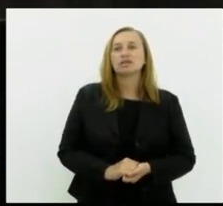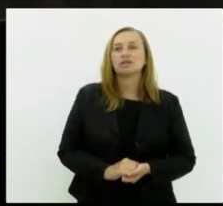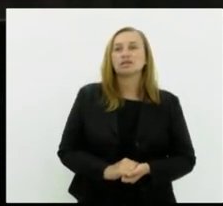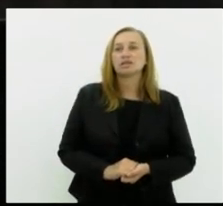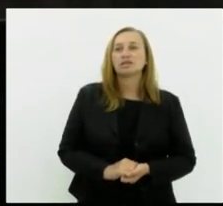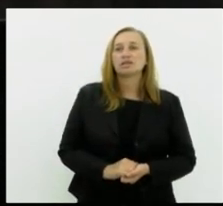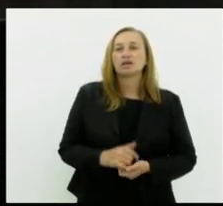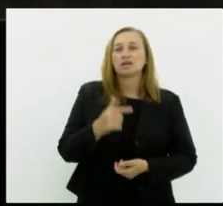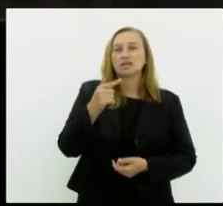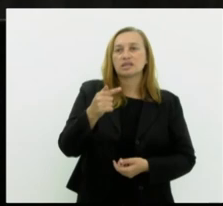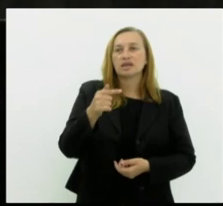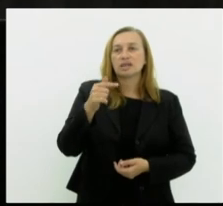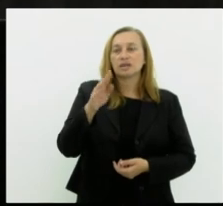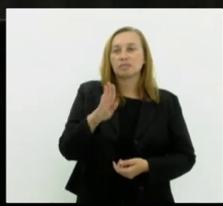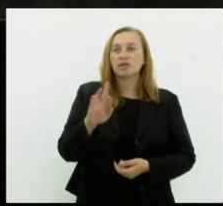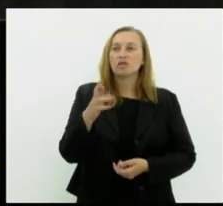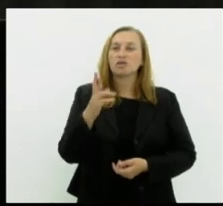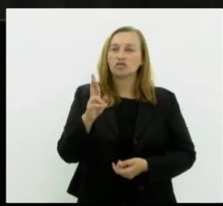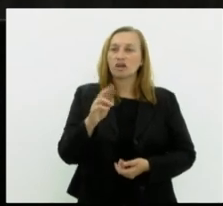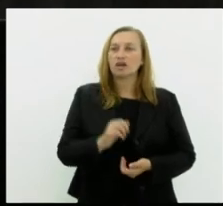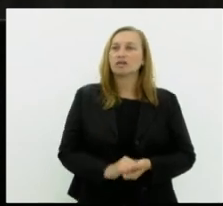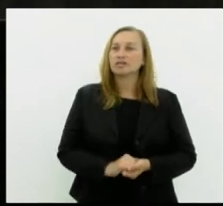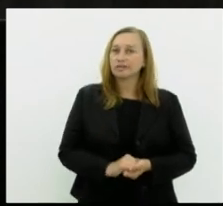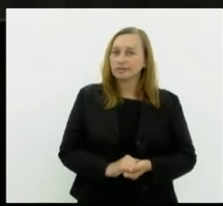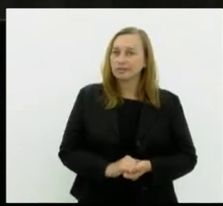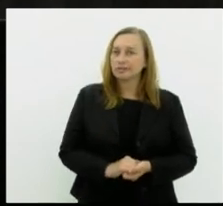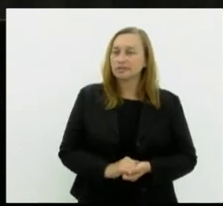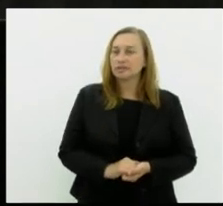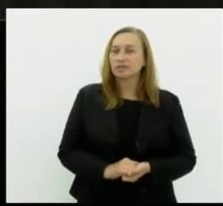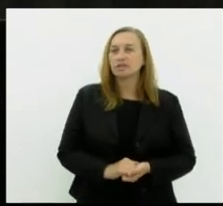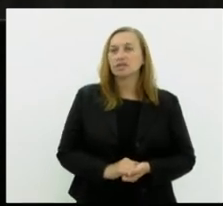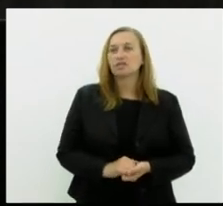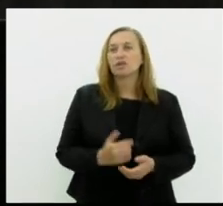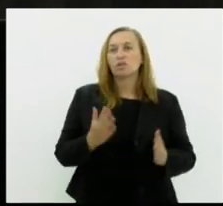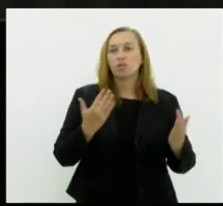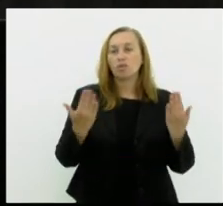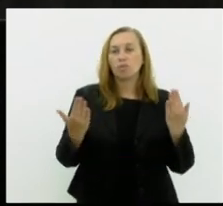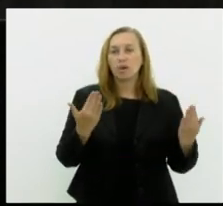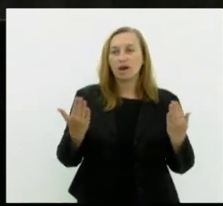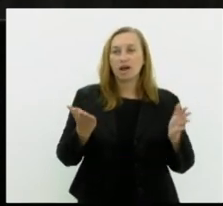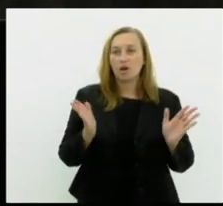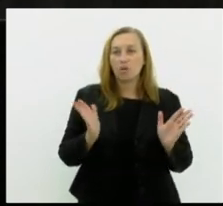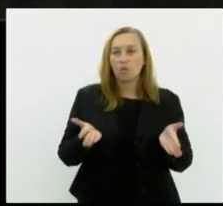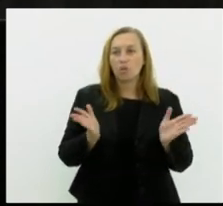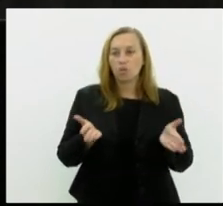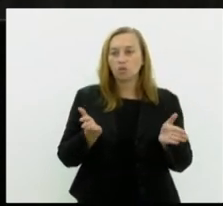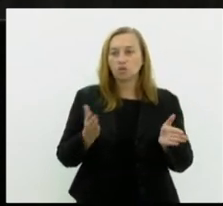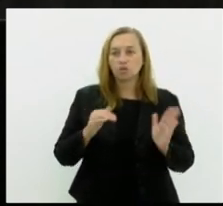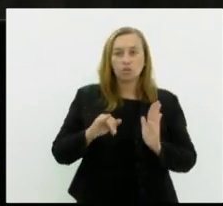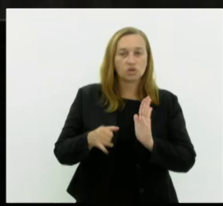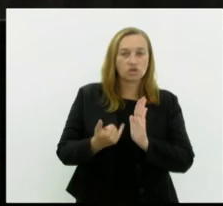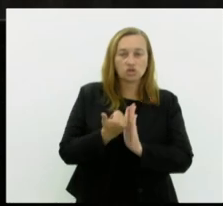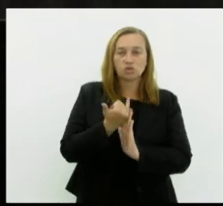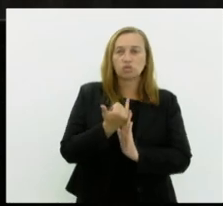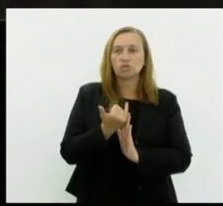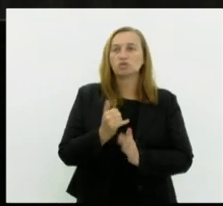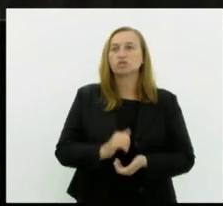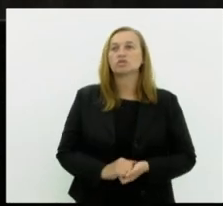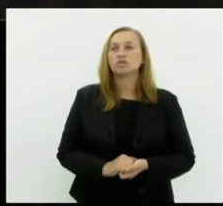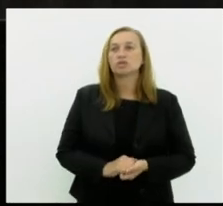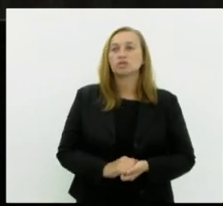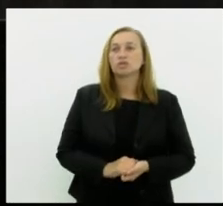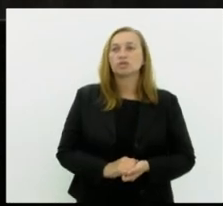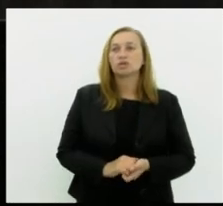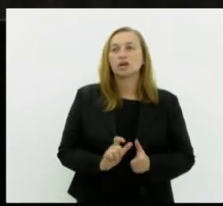são 7 bilhões de reais, trazendo a valor presente com essas juros extorsivos, olha